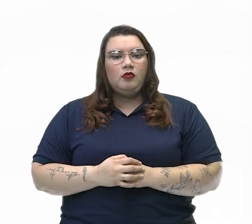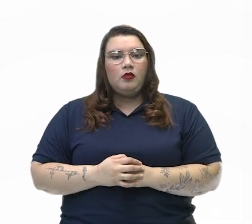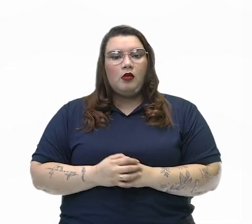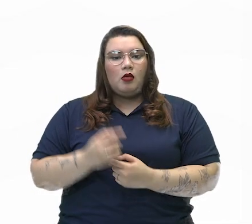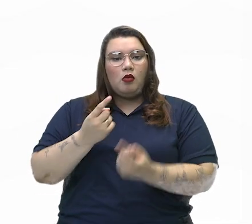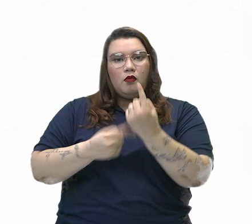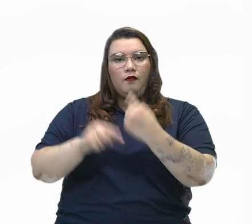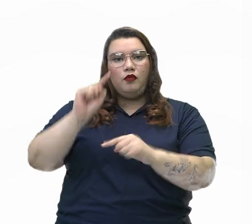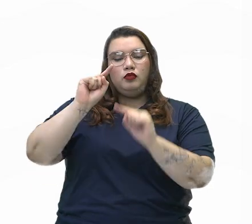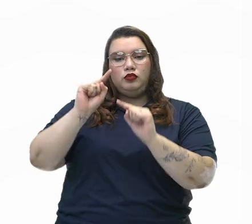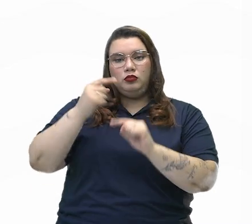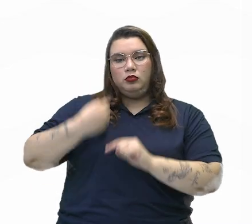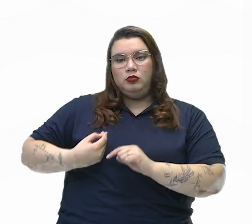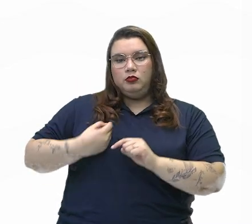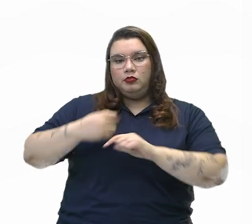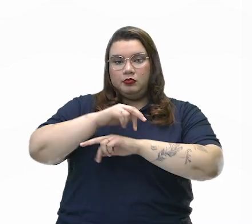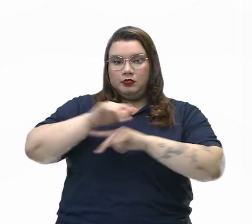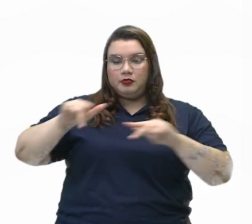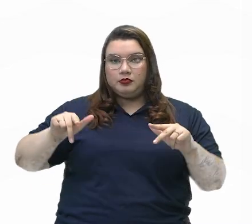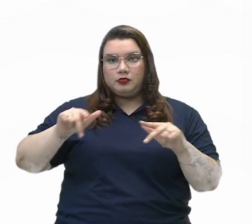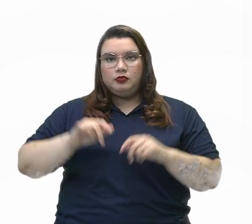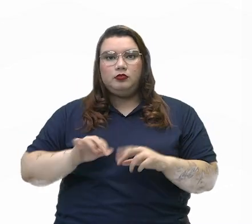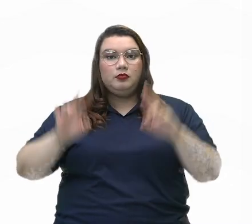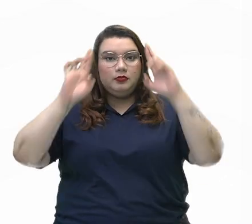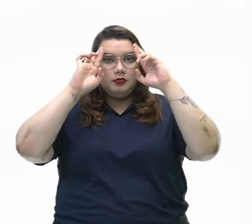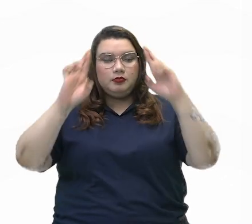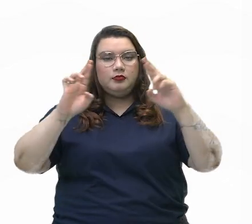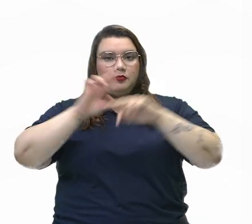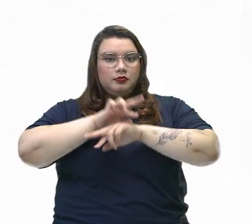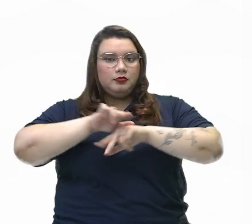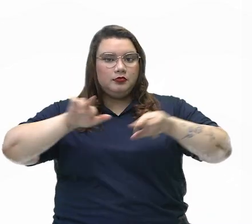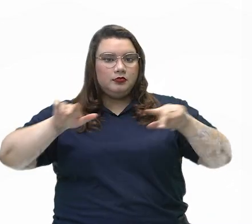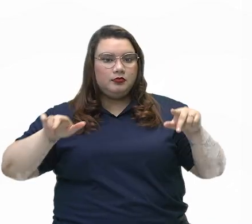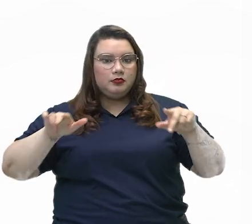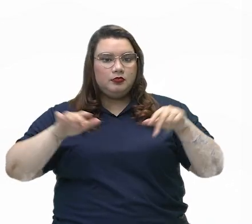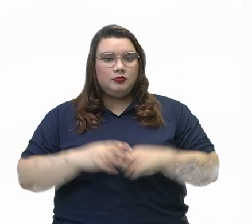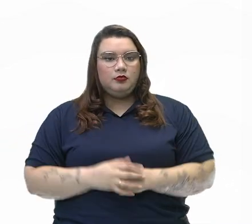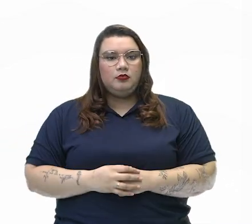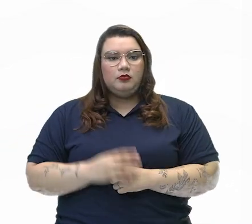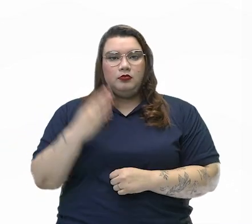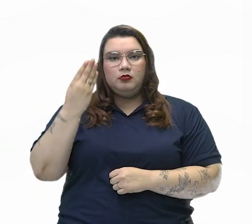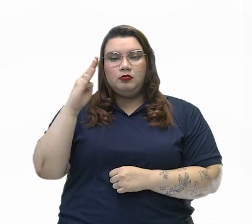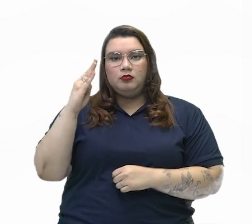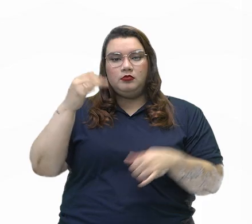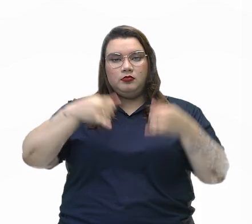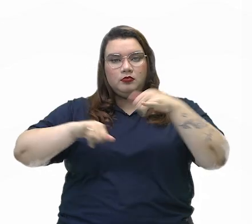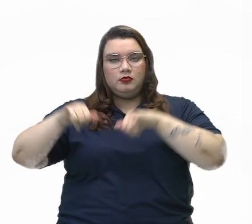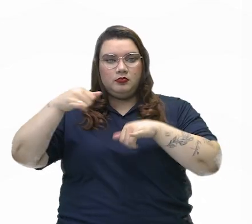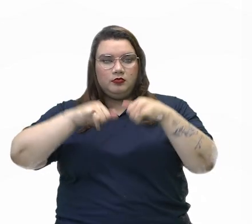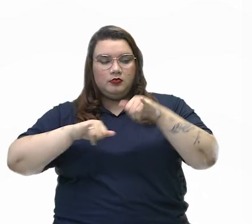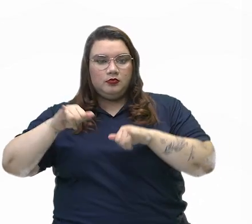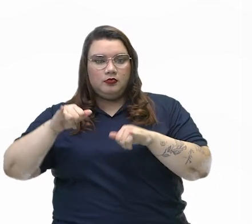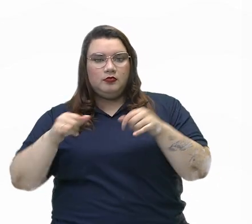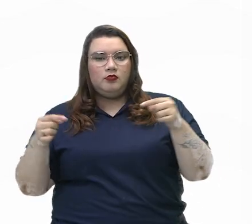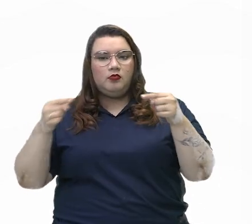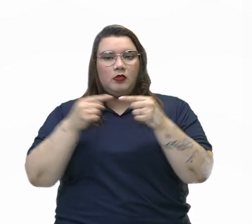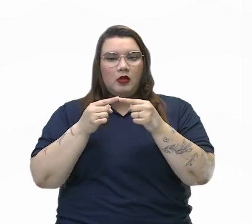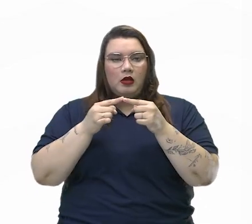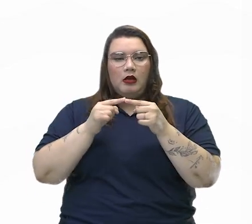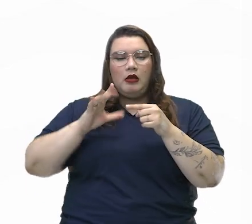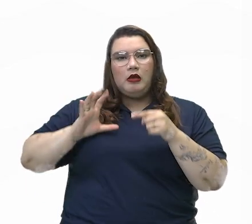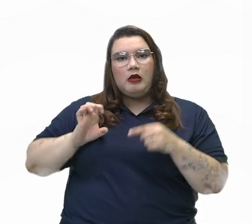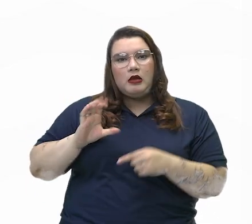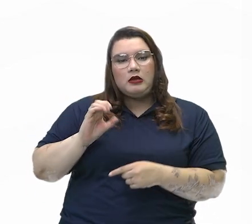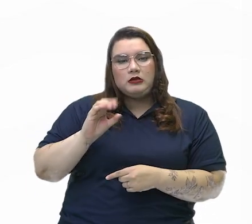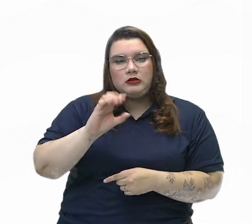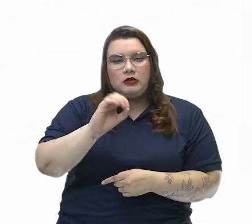teremos evolução dos seres vivos, respeito à diversidade, bioquímica,